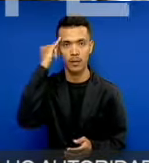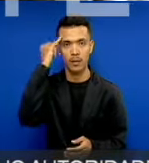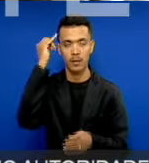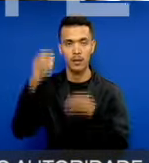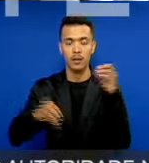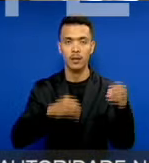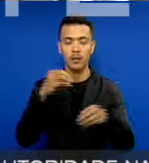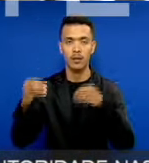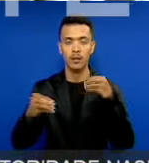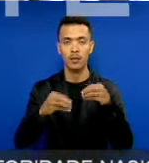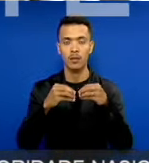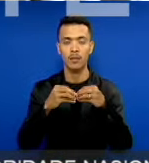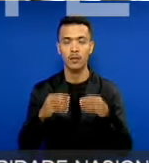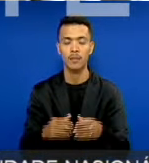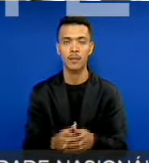nova